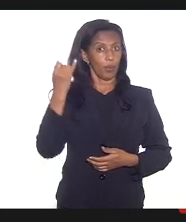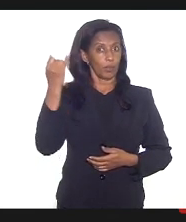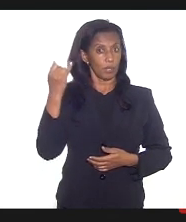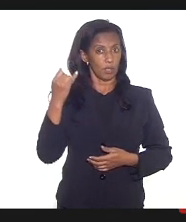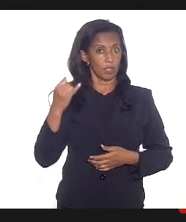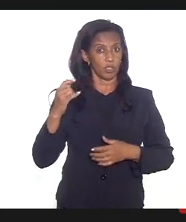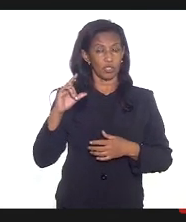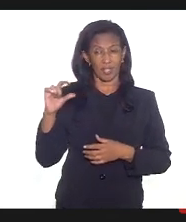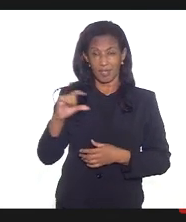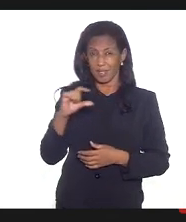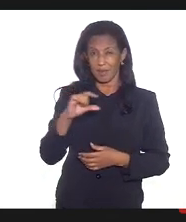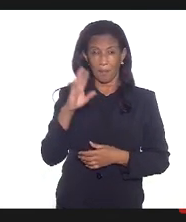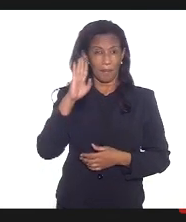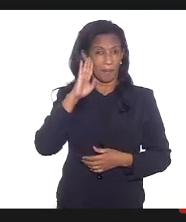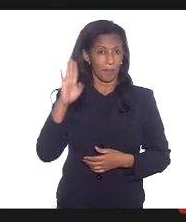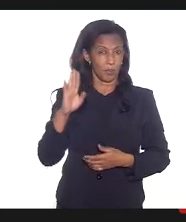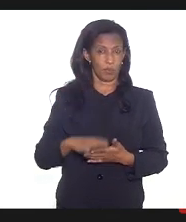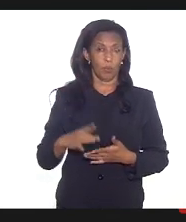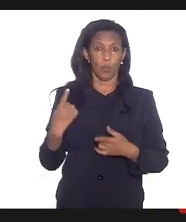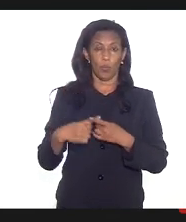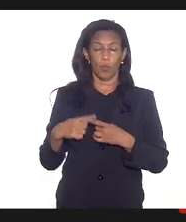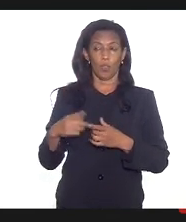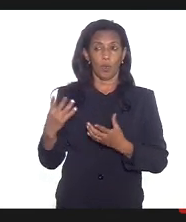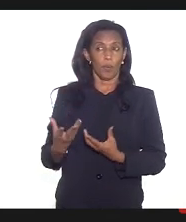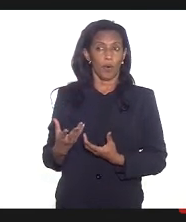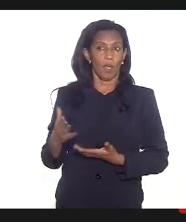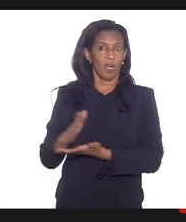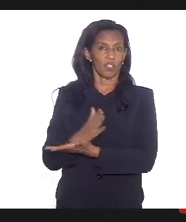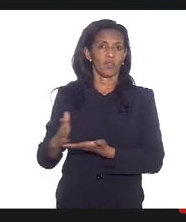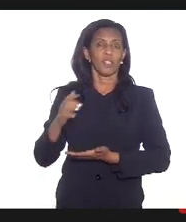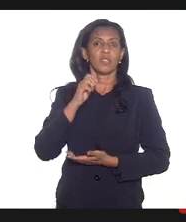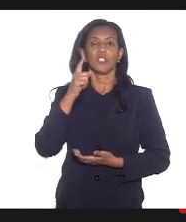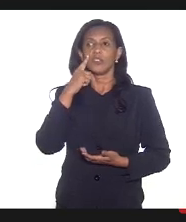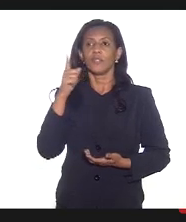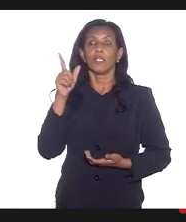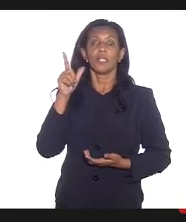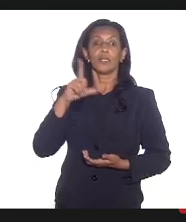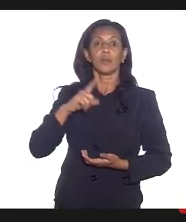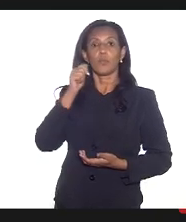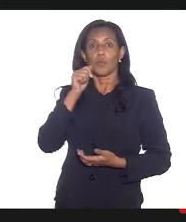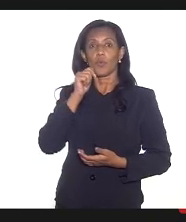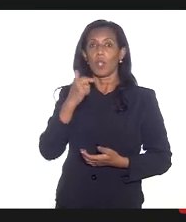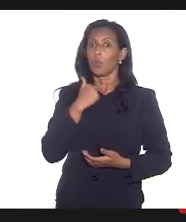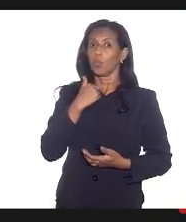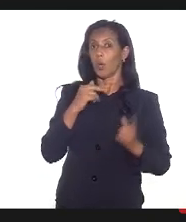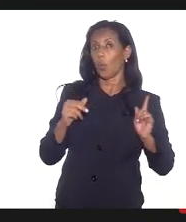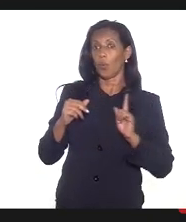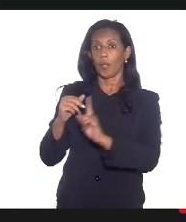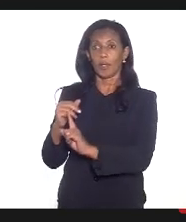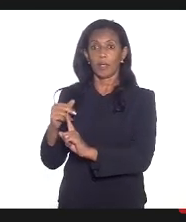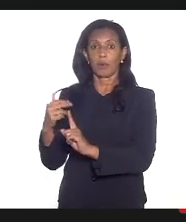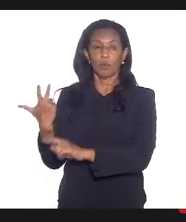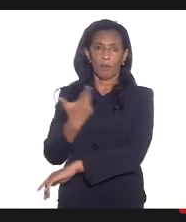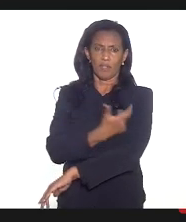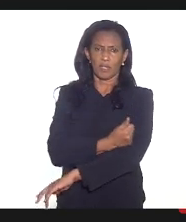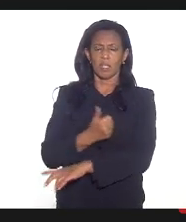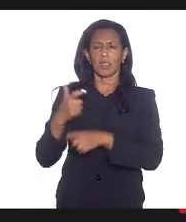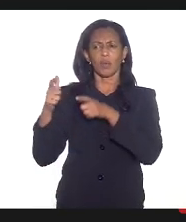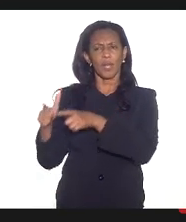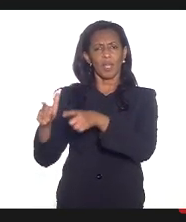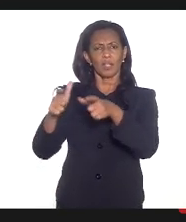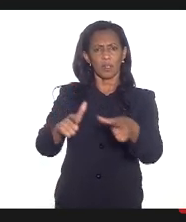seja o mais cabelo alisado é possível que muitas vezes a gente tem mulheres que têm dificuldade de deslocamento então em cada